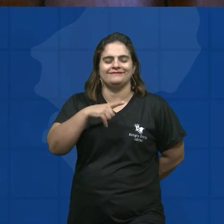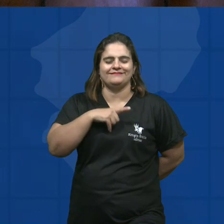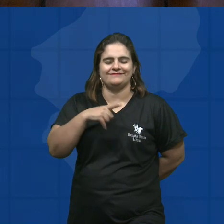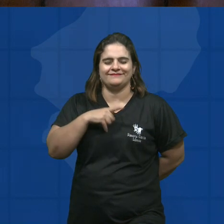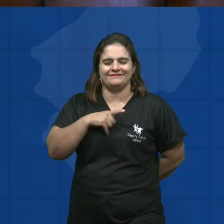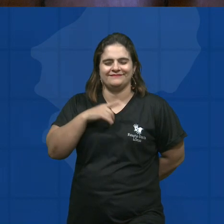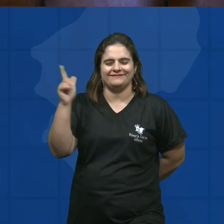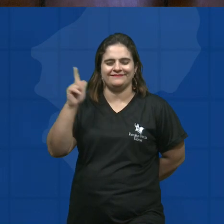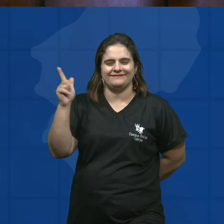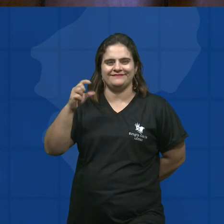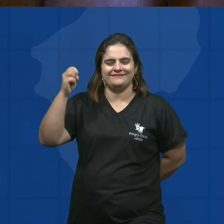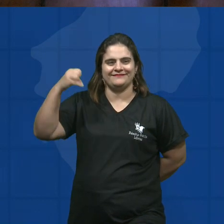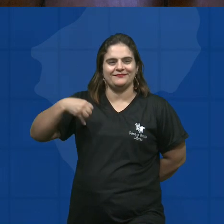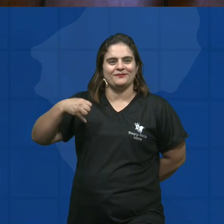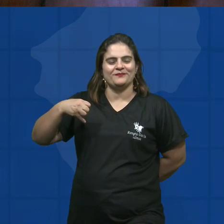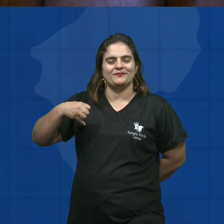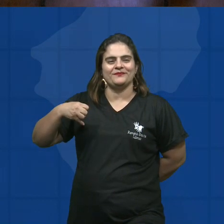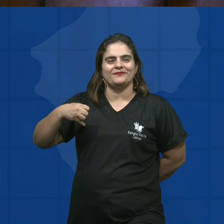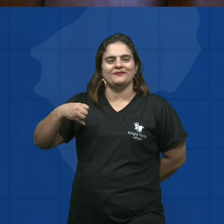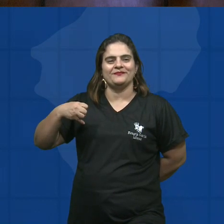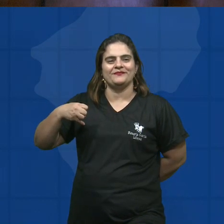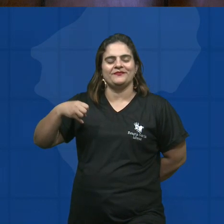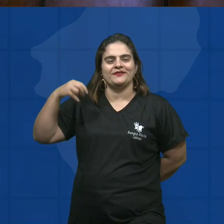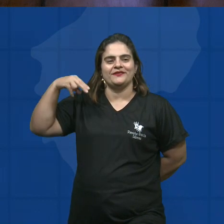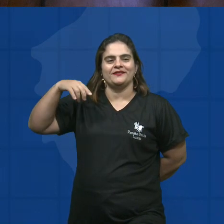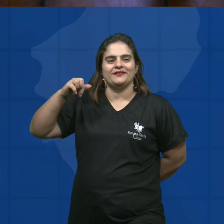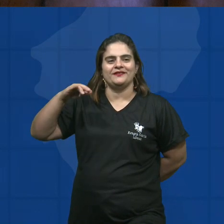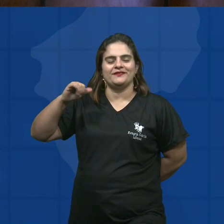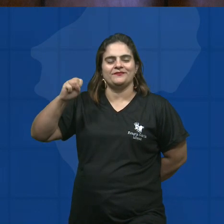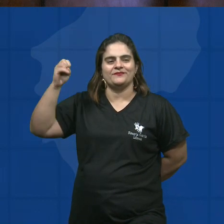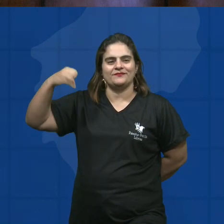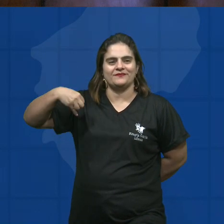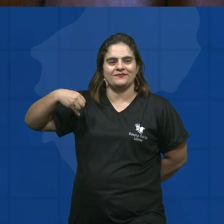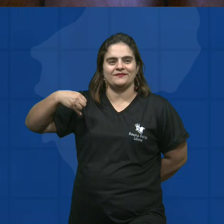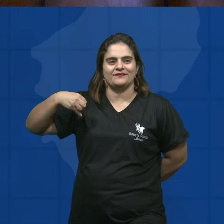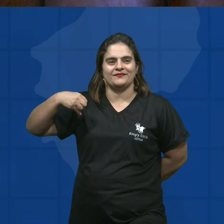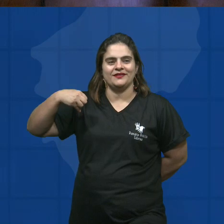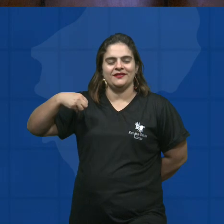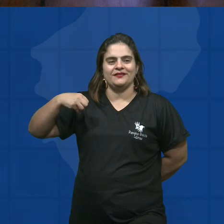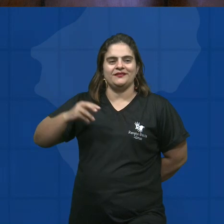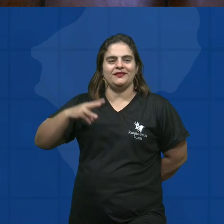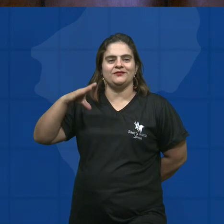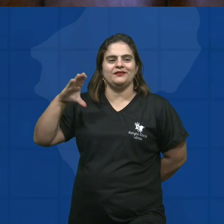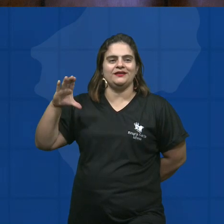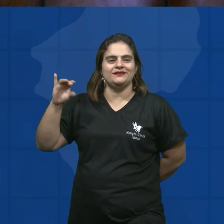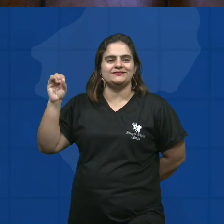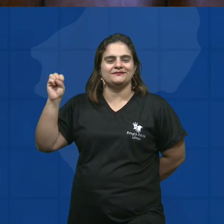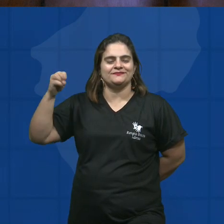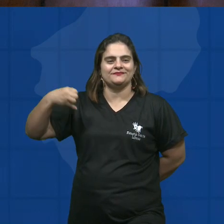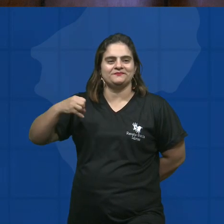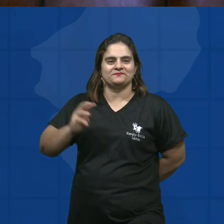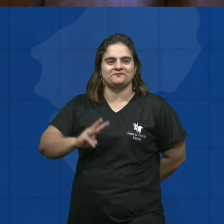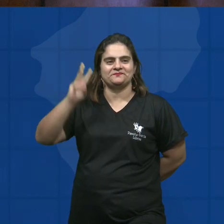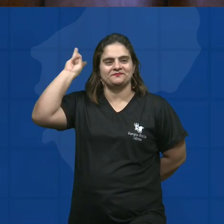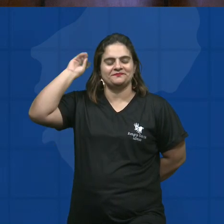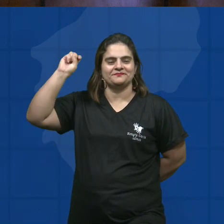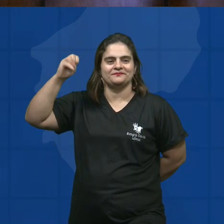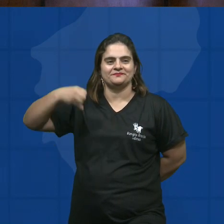vereador Evandro Galetti, vereador Luiz Eduardo Nardi, vereador Marcos Custódio, vereador Marcos Rezende,